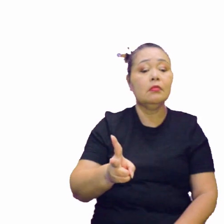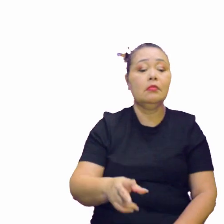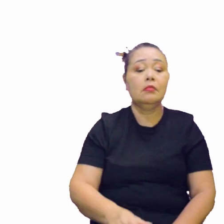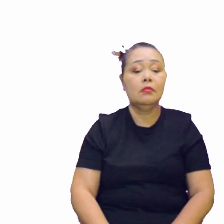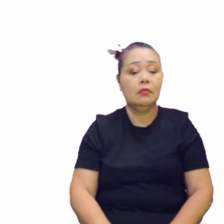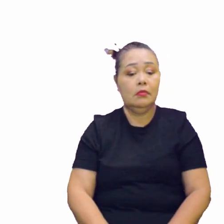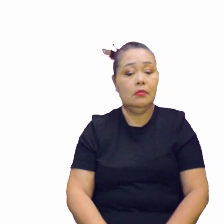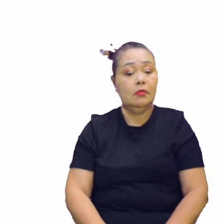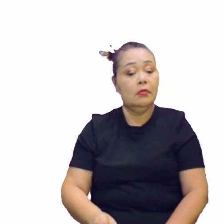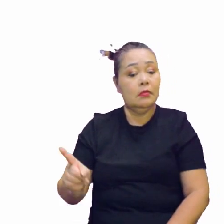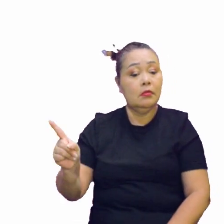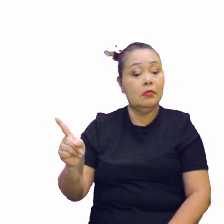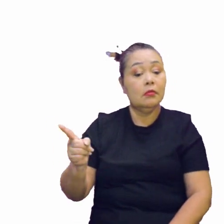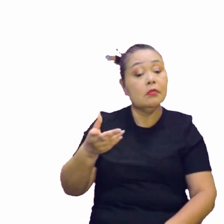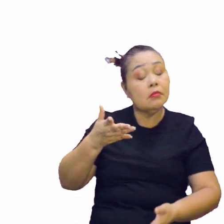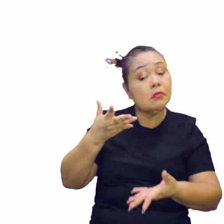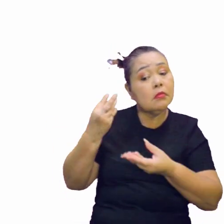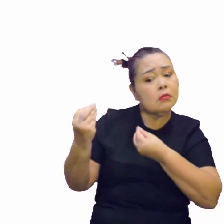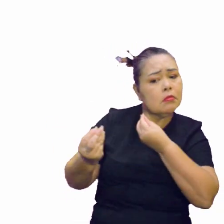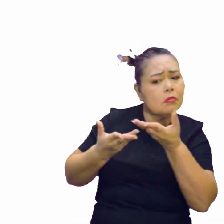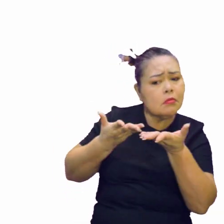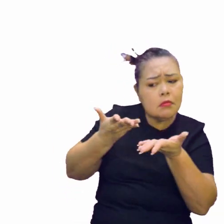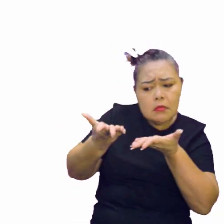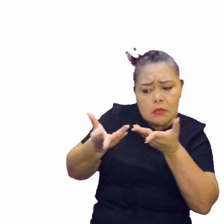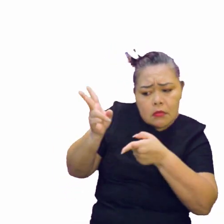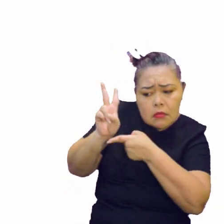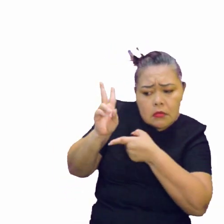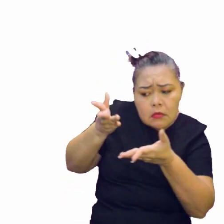os tratamentos culturais